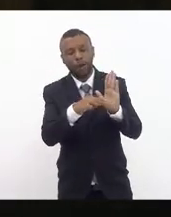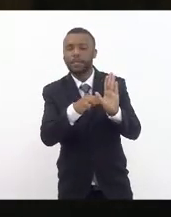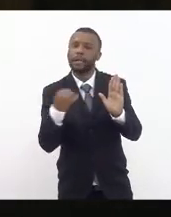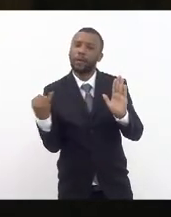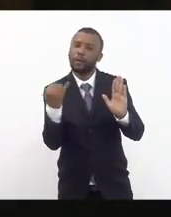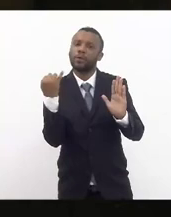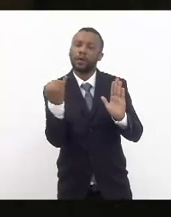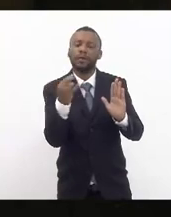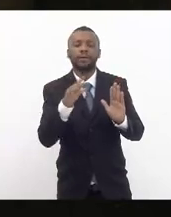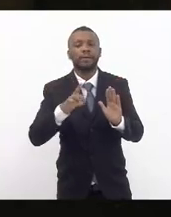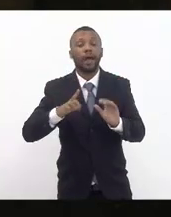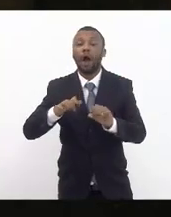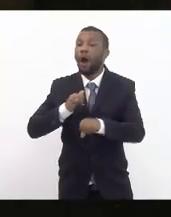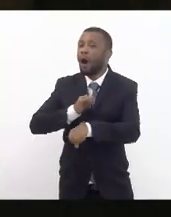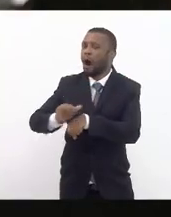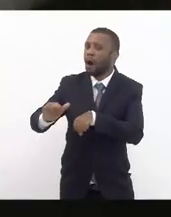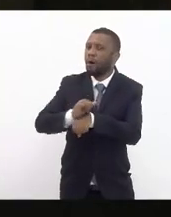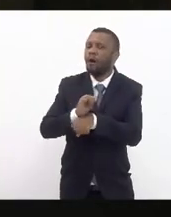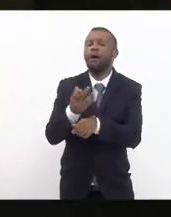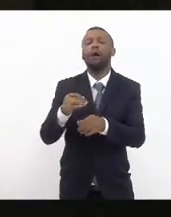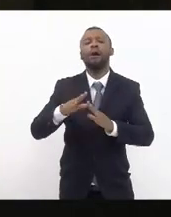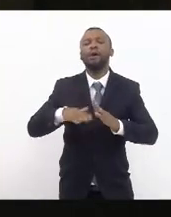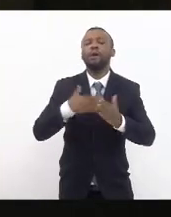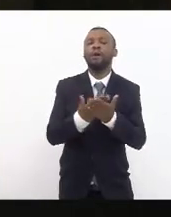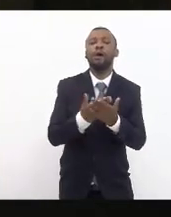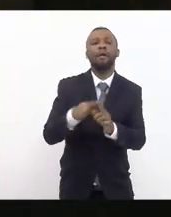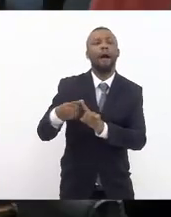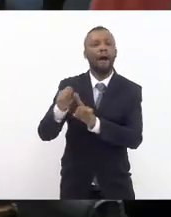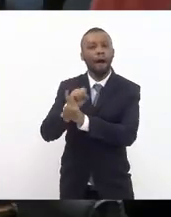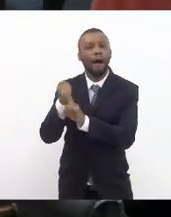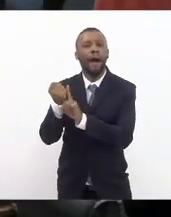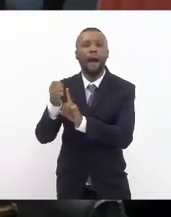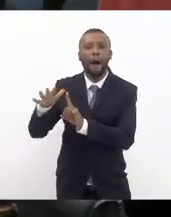instrumento na mão das nossas escolas, da nossa sociedade. Muito obrigado.